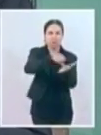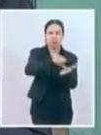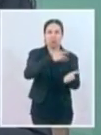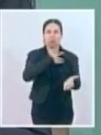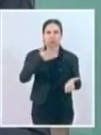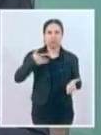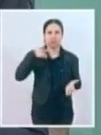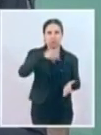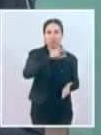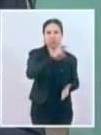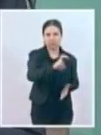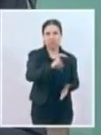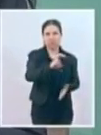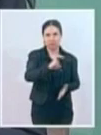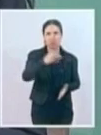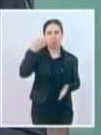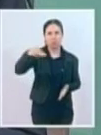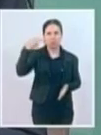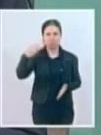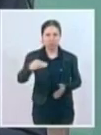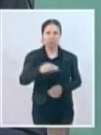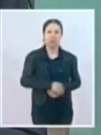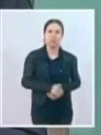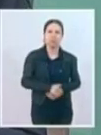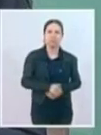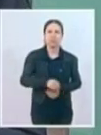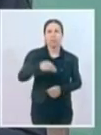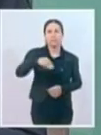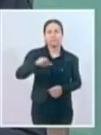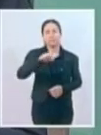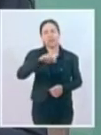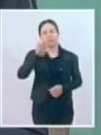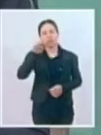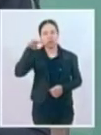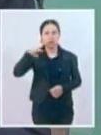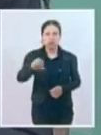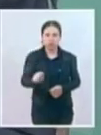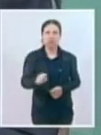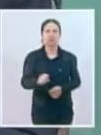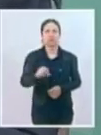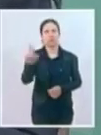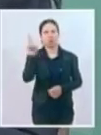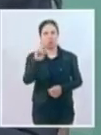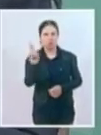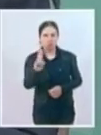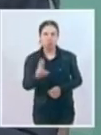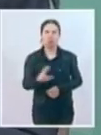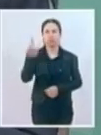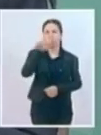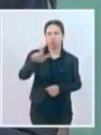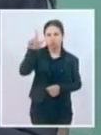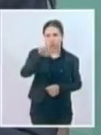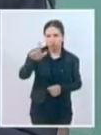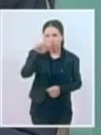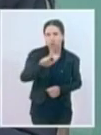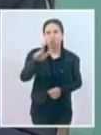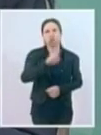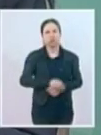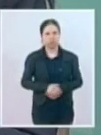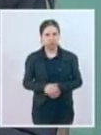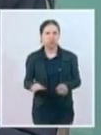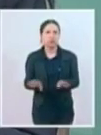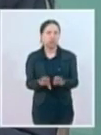Luizotti, Tibere, Martins, Roosevelt, né, vereador? Isso. Queria que o senhor falasse sobre isso. O senhor acompanhou também a